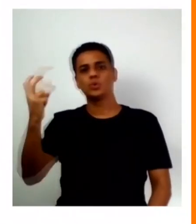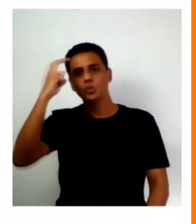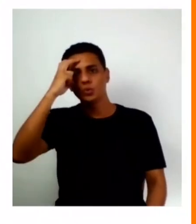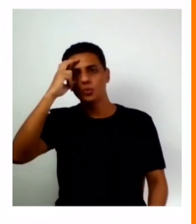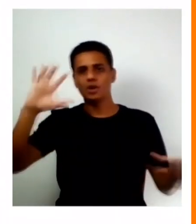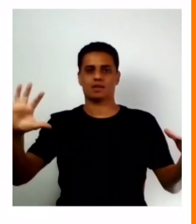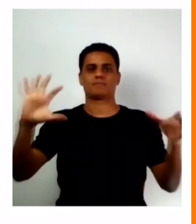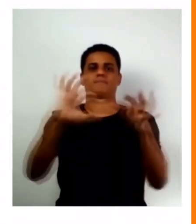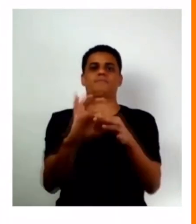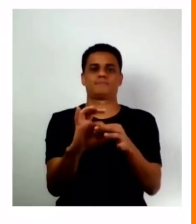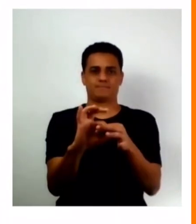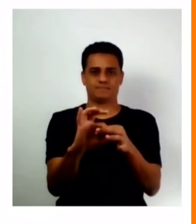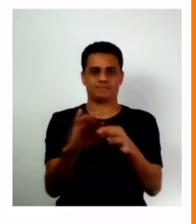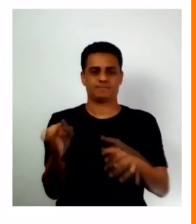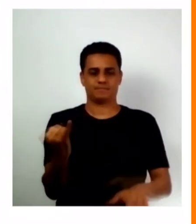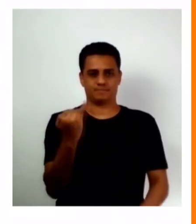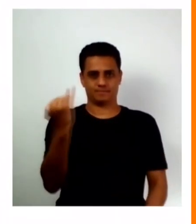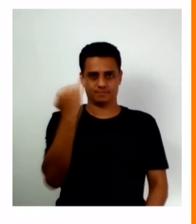Por outro lado,